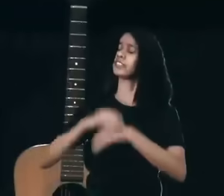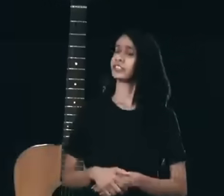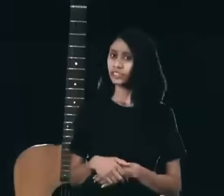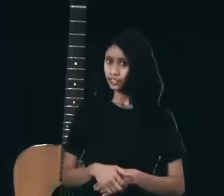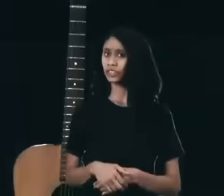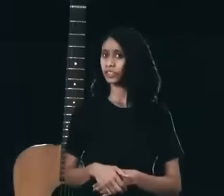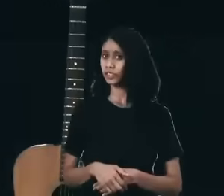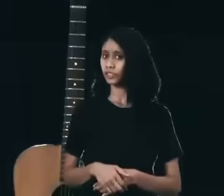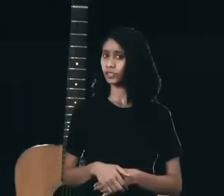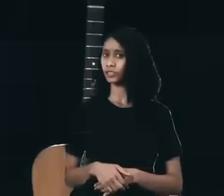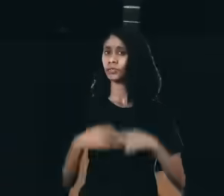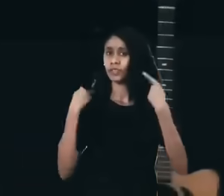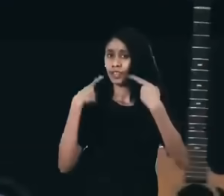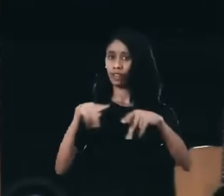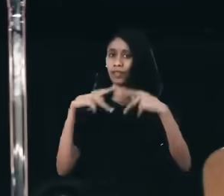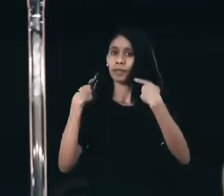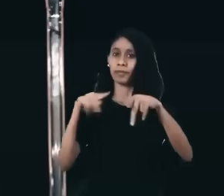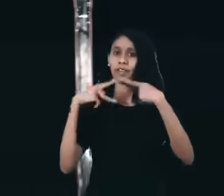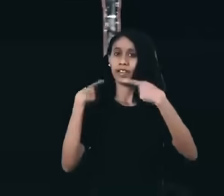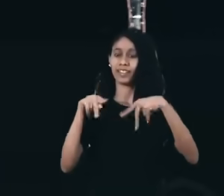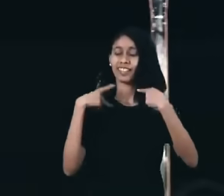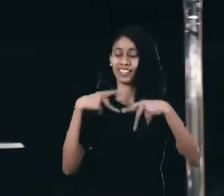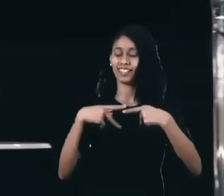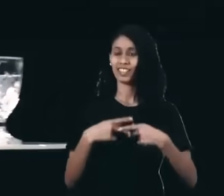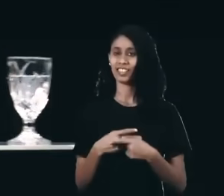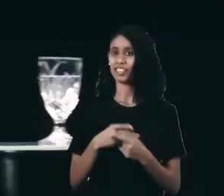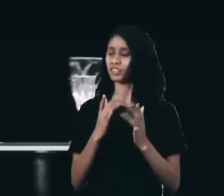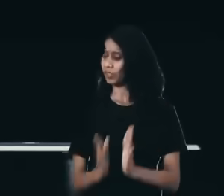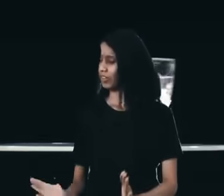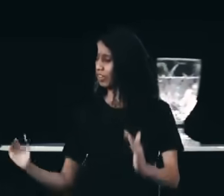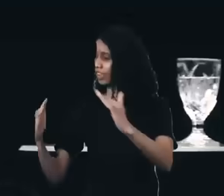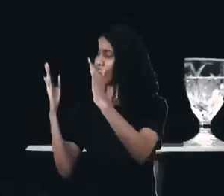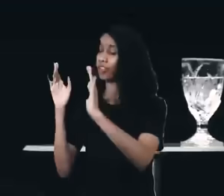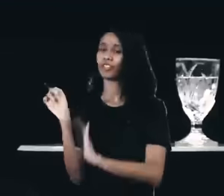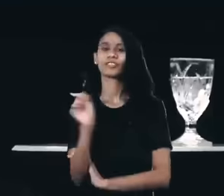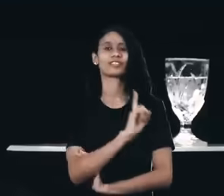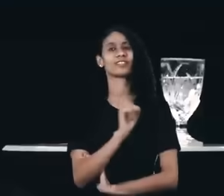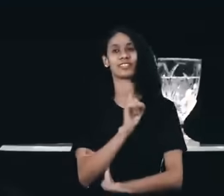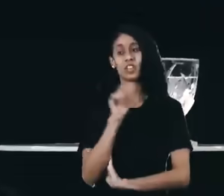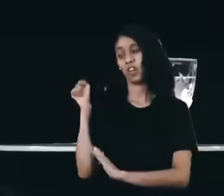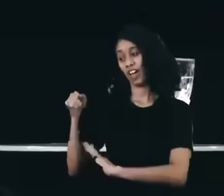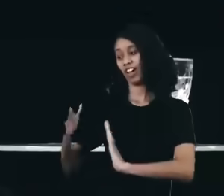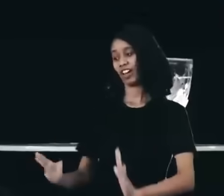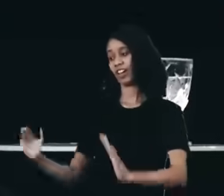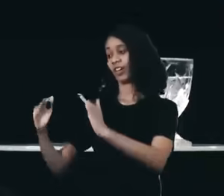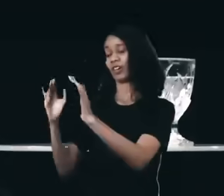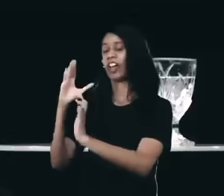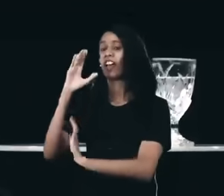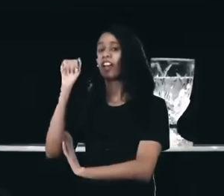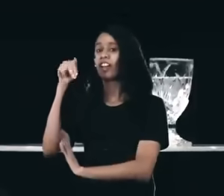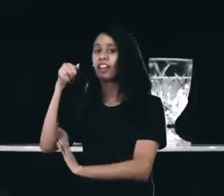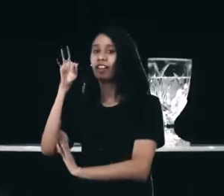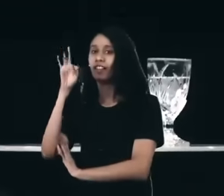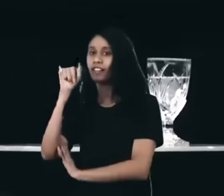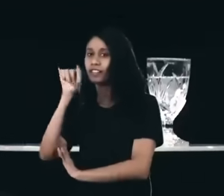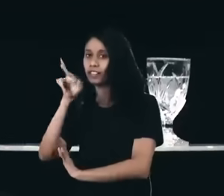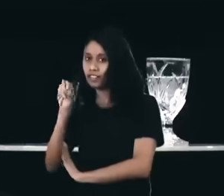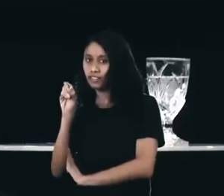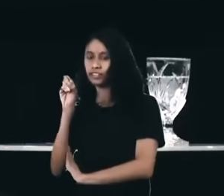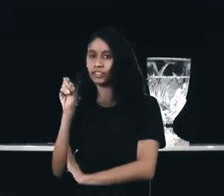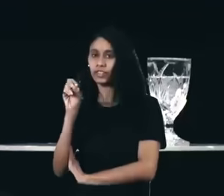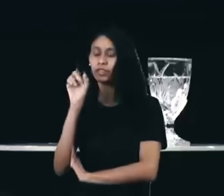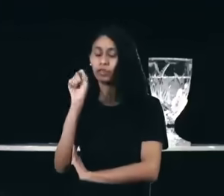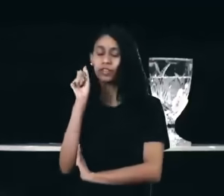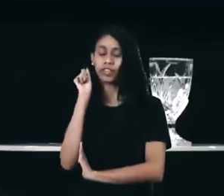A pregação inteira, na verdade, esse vaso não é um vaso, é a figura de um cântaro. Aquilo que